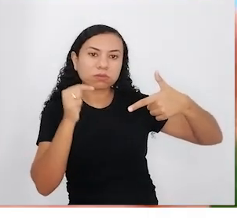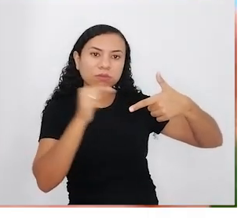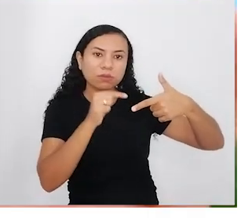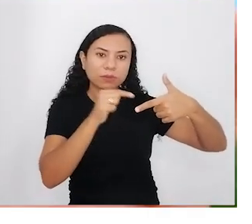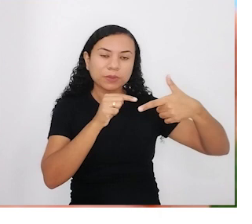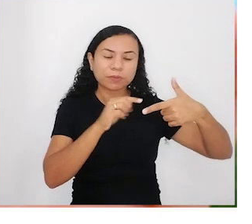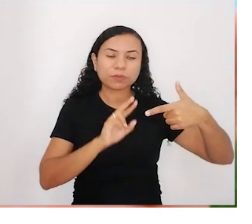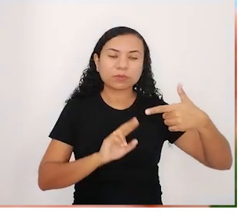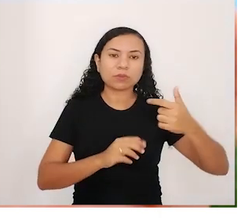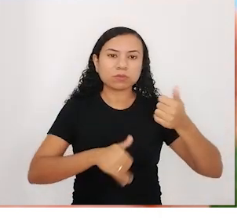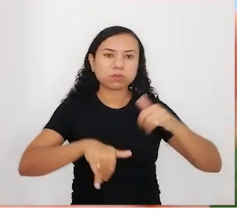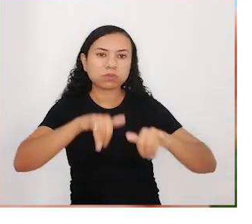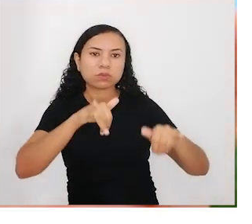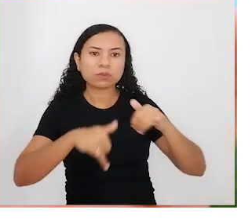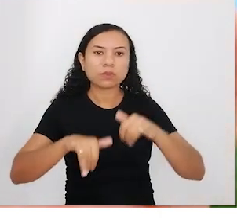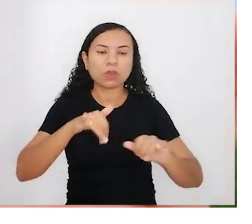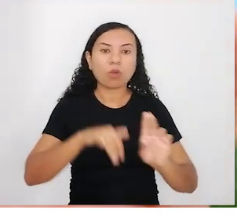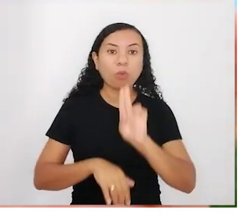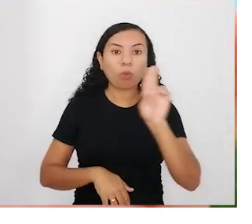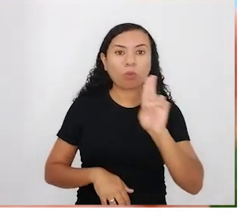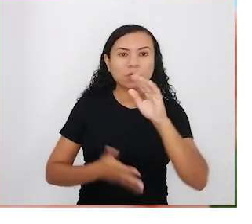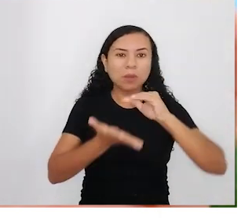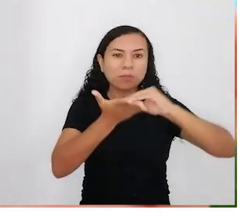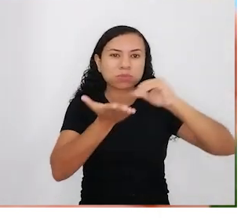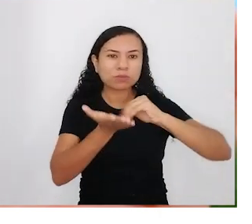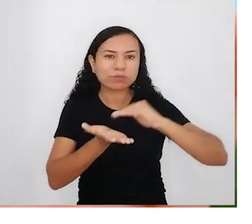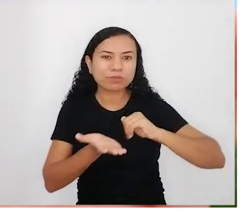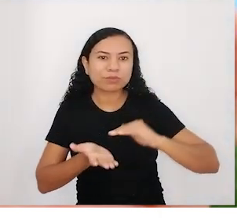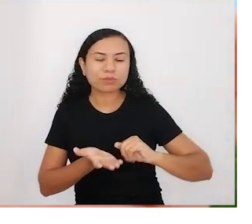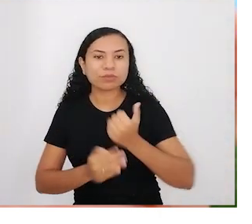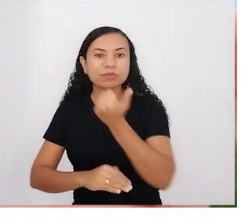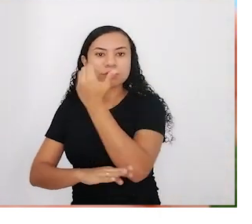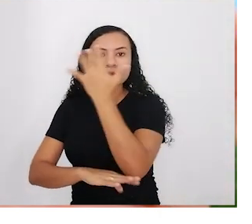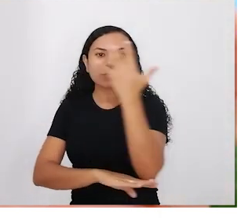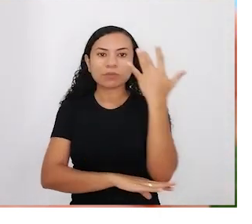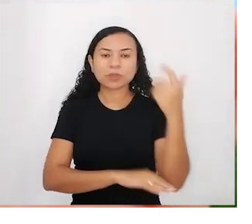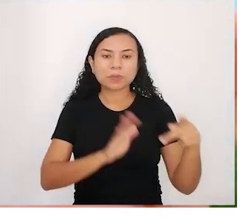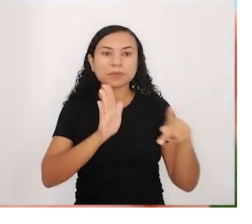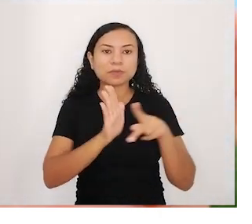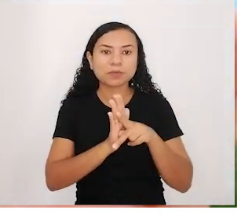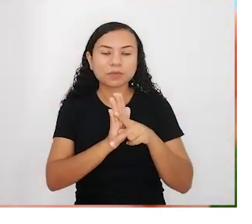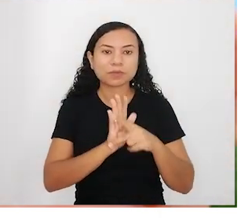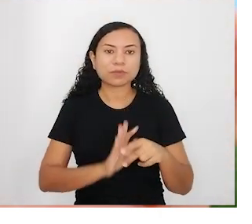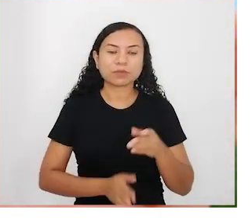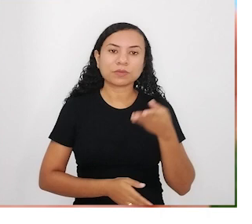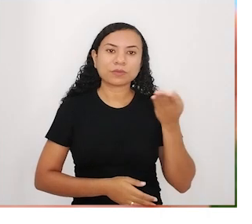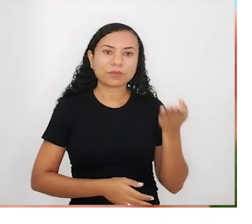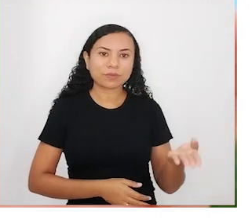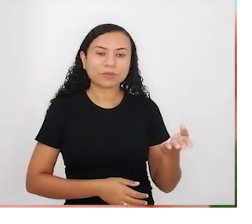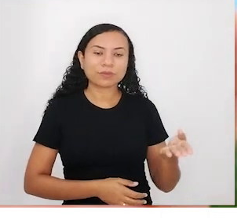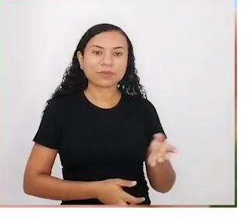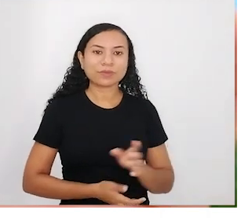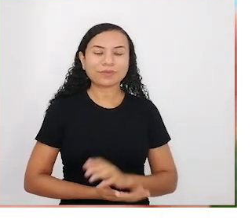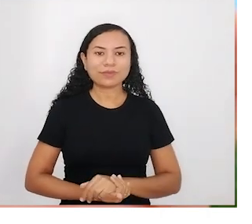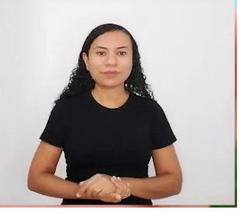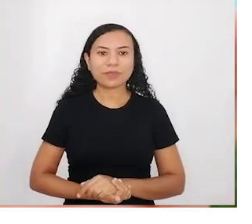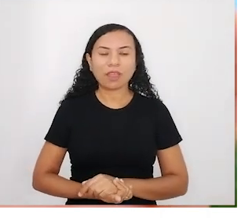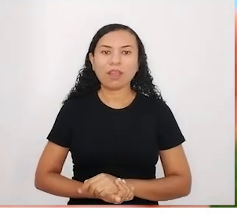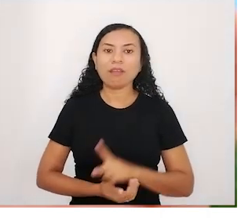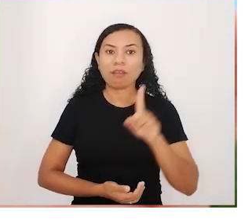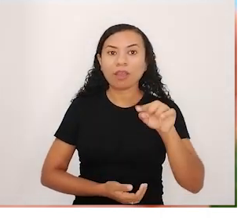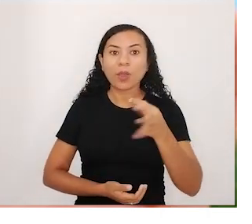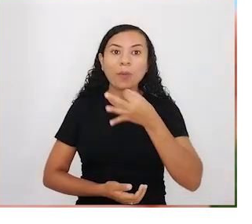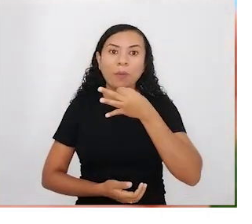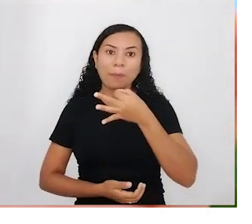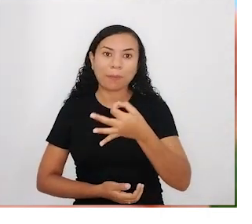feitos a partir de resíduos vegetais ou até mesmo de micro-organismos, com a ação de micro-organismos fermentadores, é uma